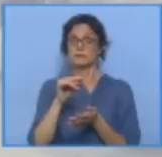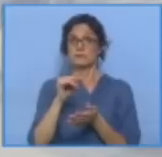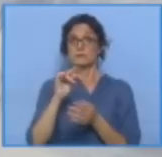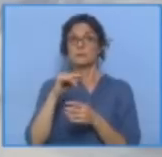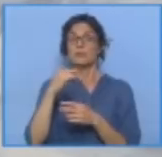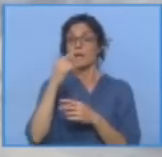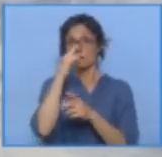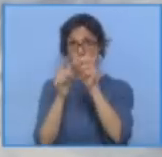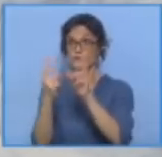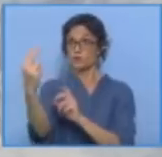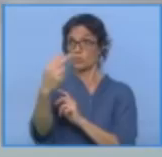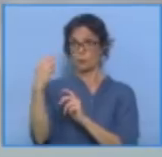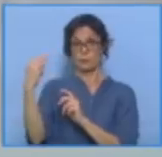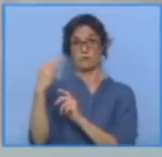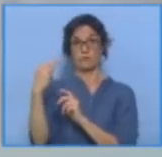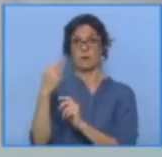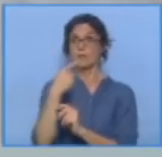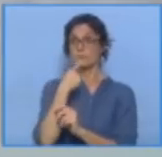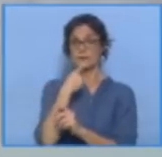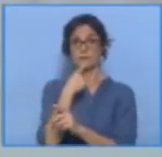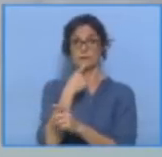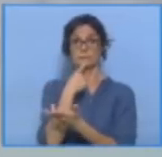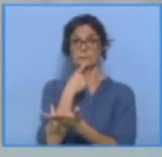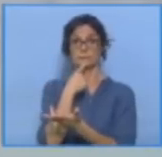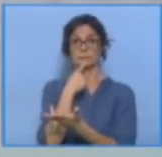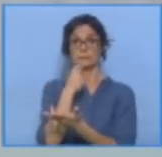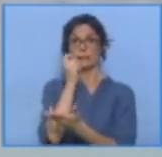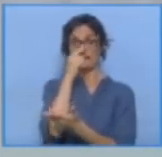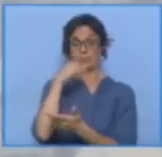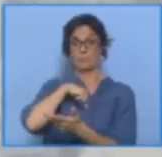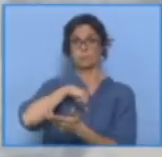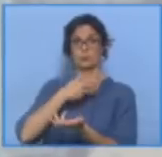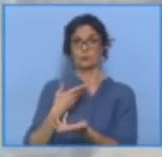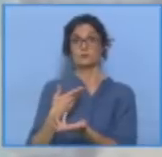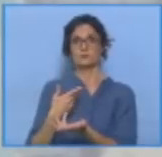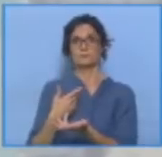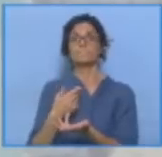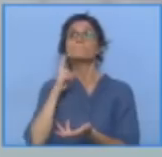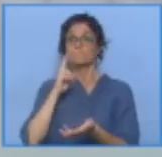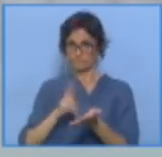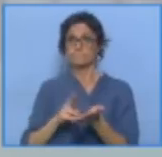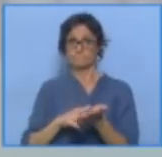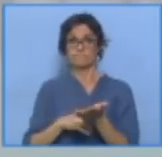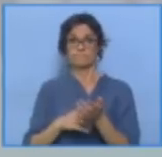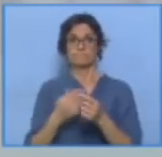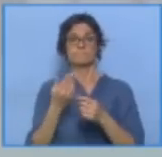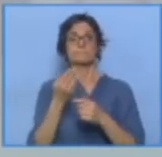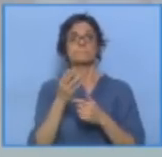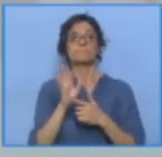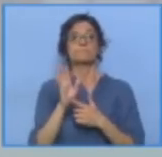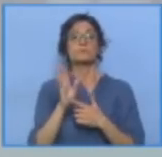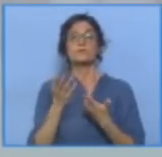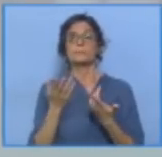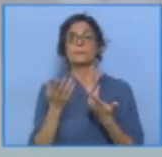dessa roupa, não é? Porque nós vamos a um casamento, não funciona. Exatamente. Vamos a uma festa e a roupa é identificada que é uma